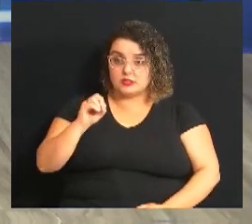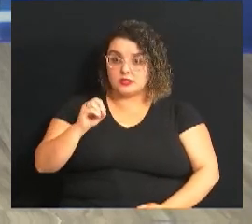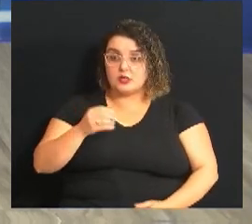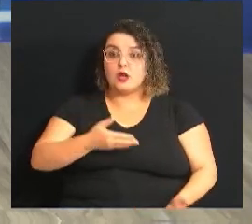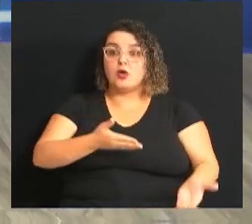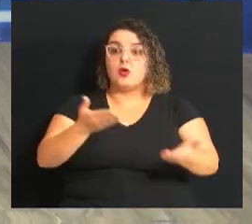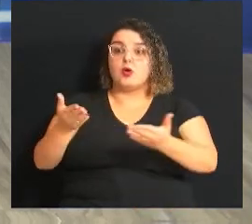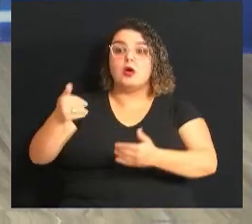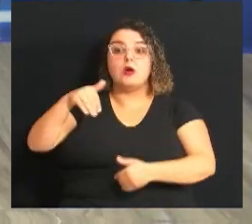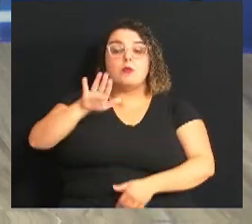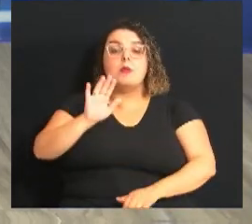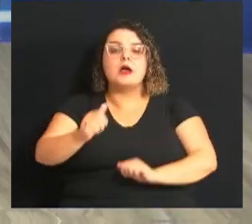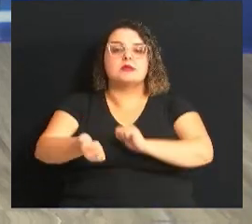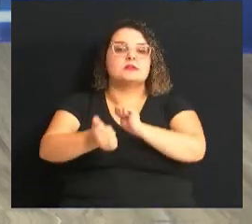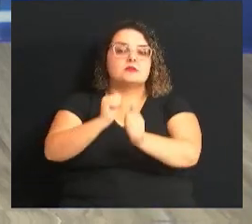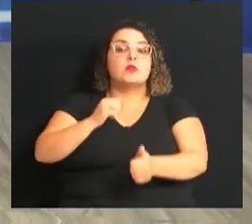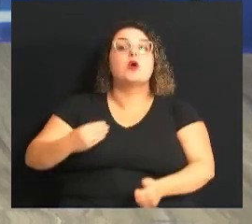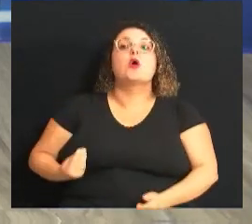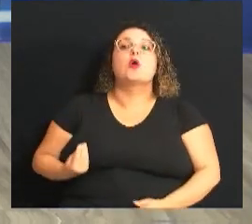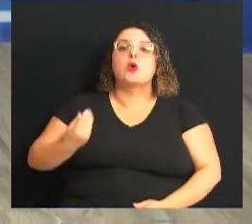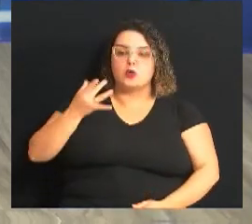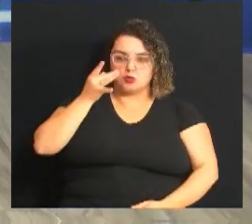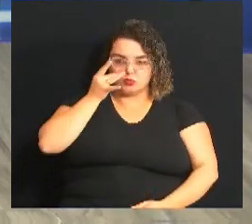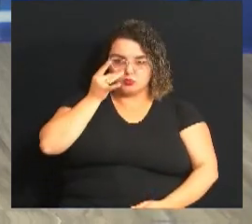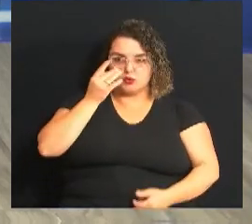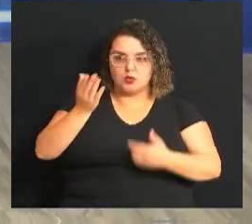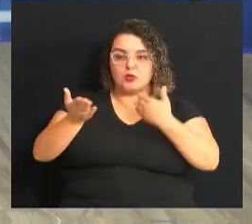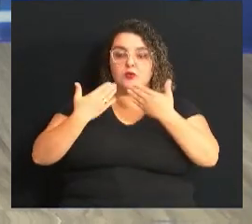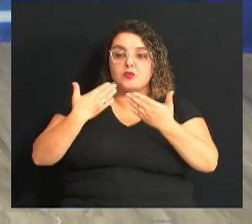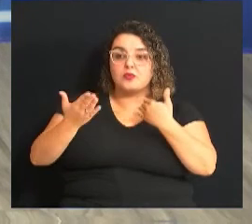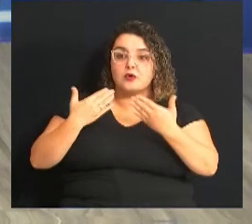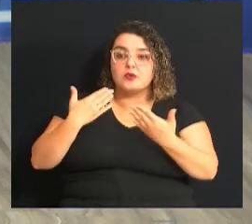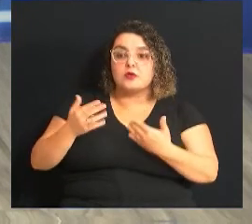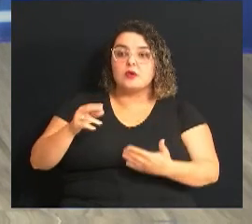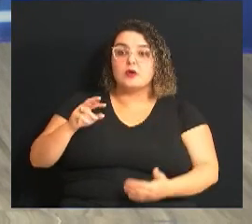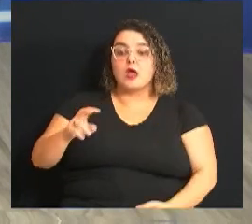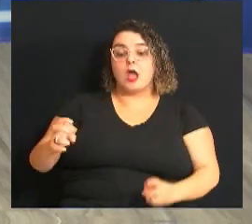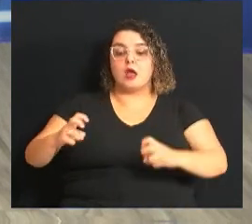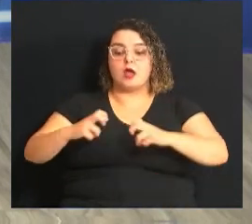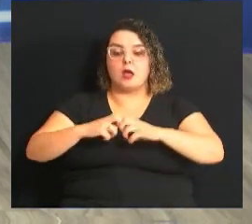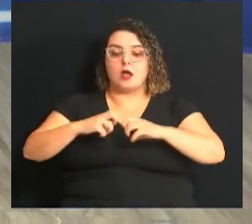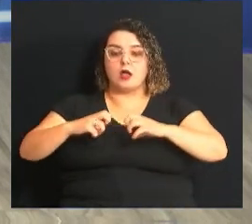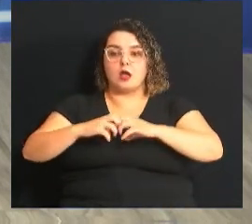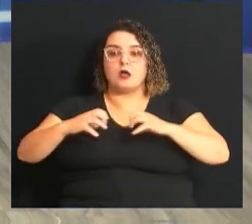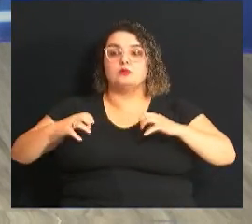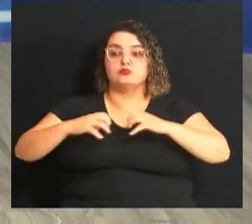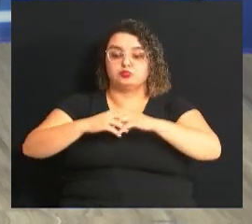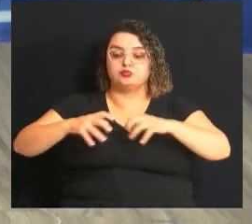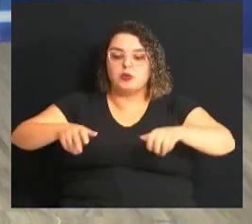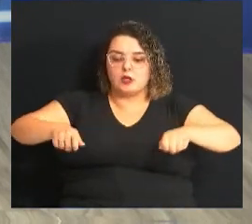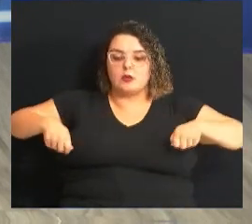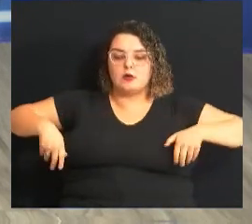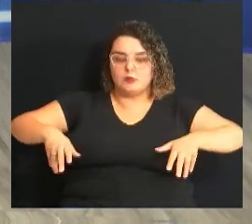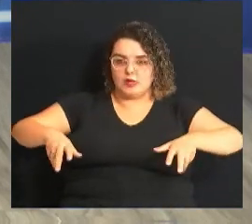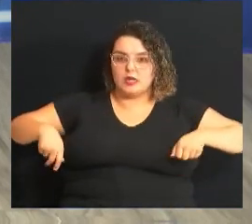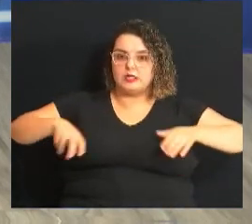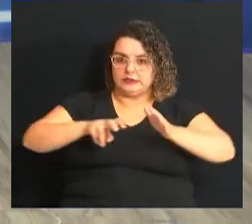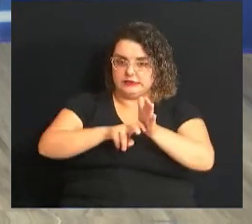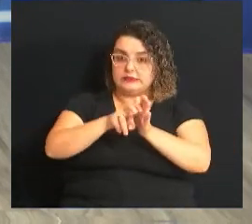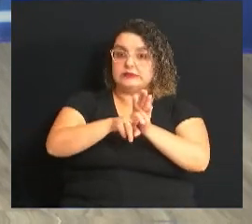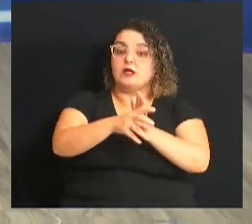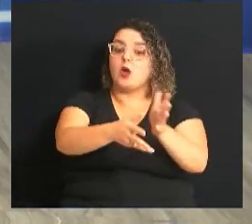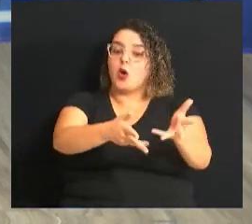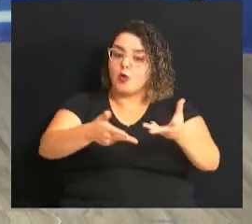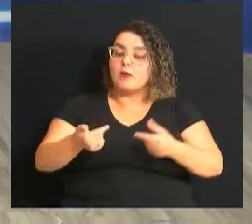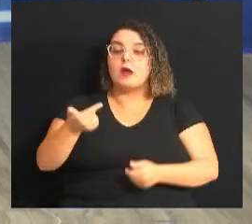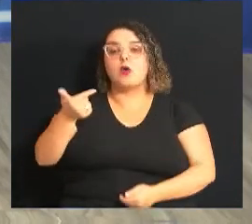Mais Esportes ao vivo. A gente vai falar sobre rugby em cadeira de rodas. Então já faço o convite, continue